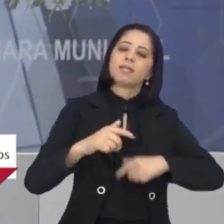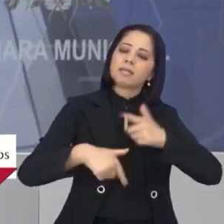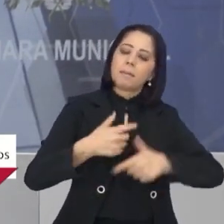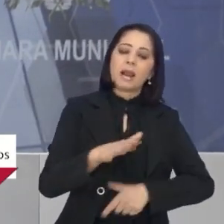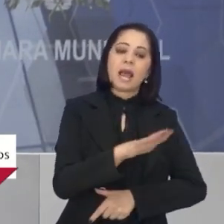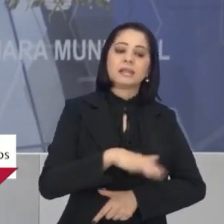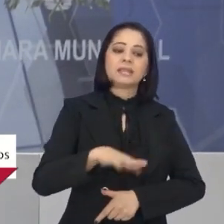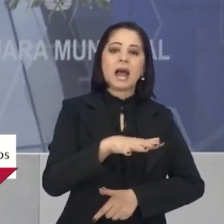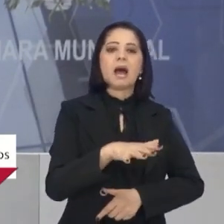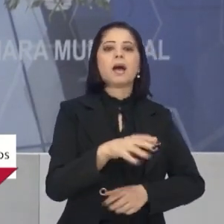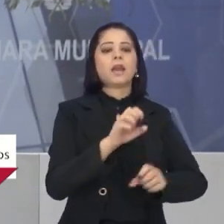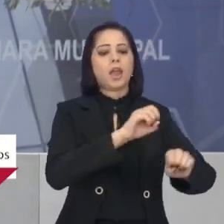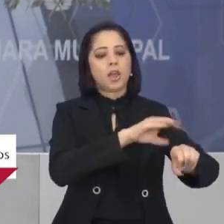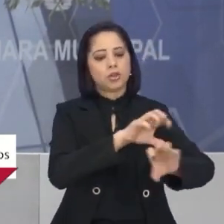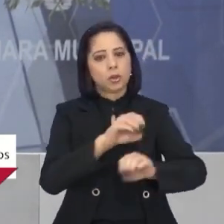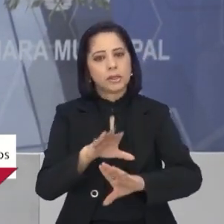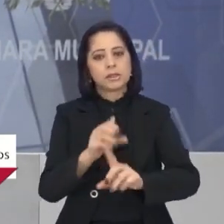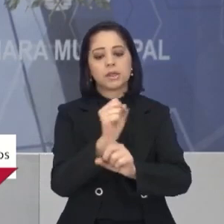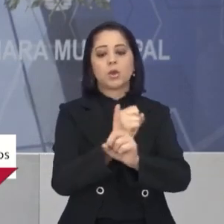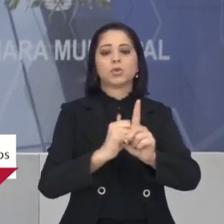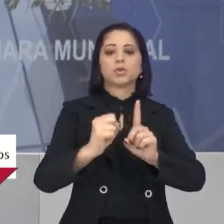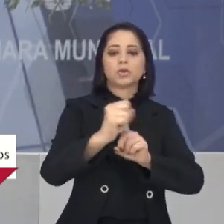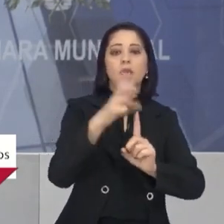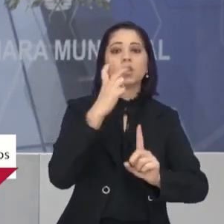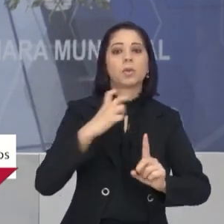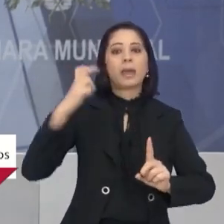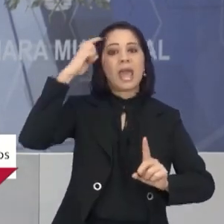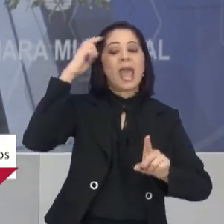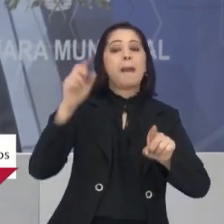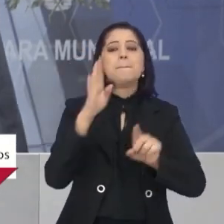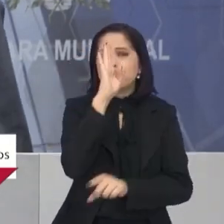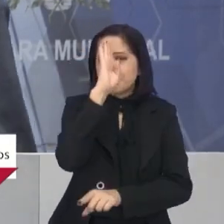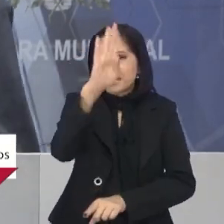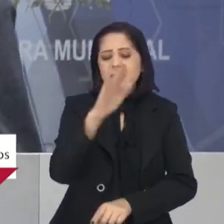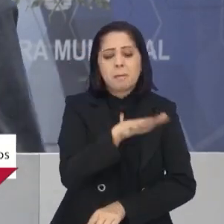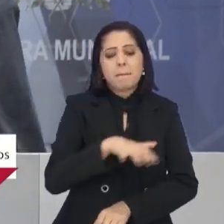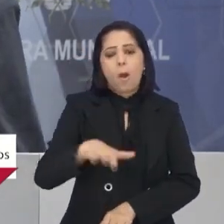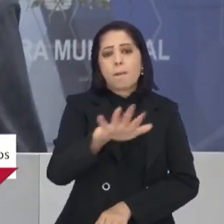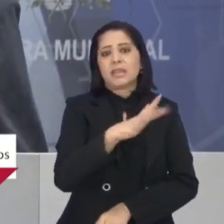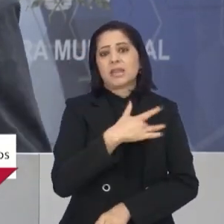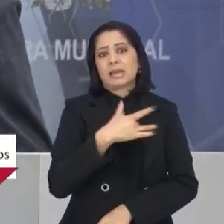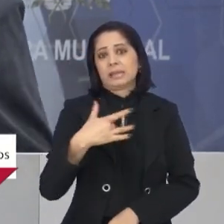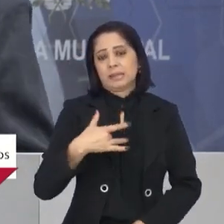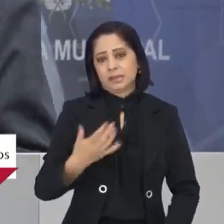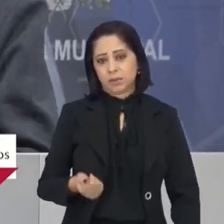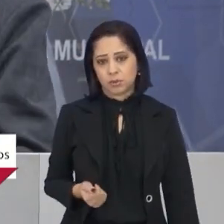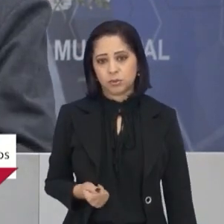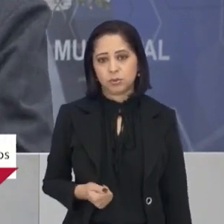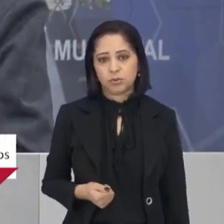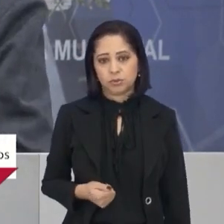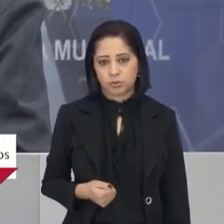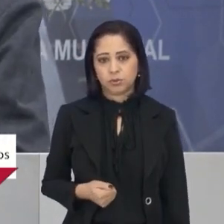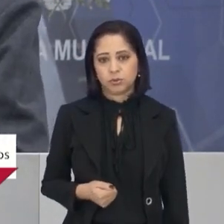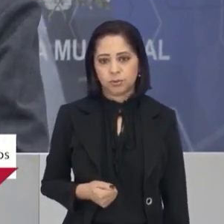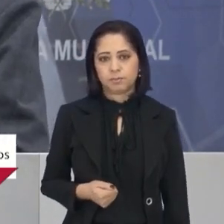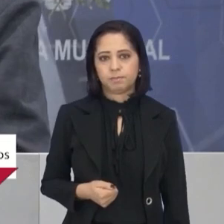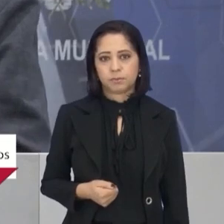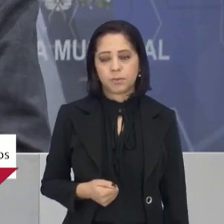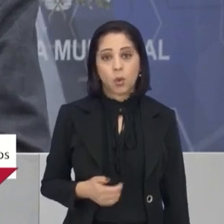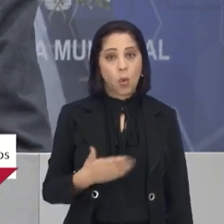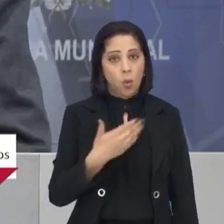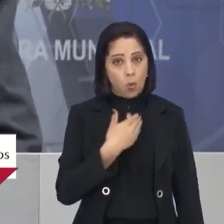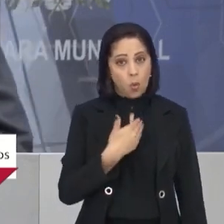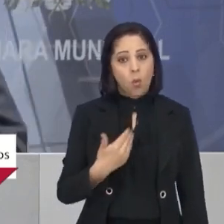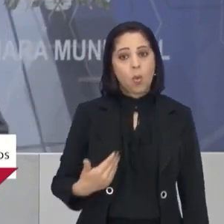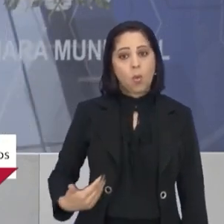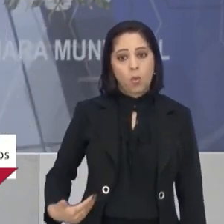cultura e Especialmente na área da saúde o poder público